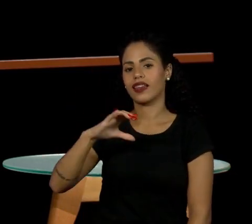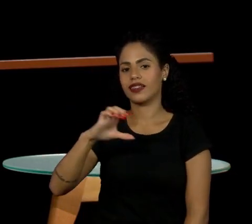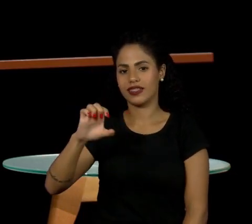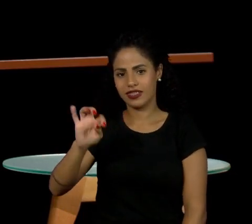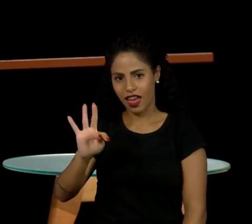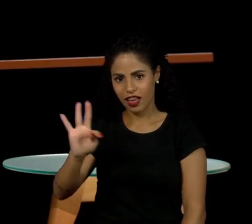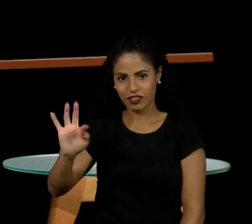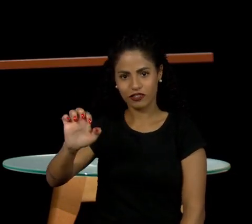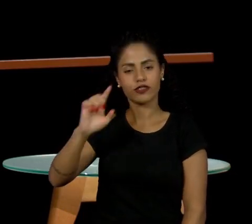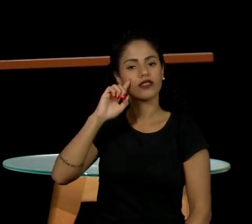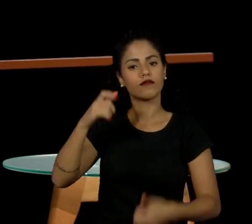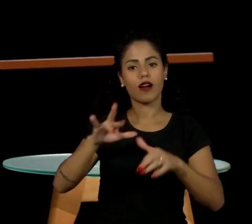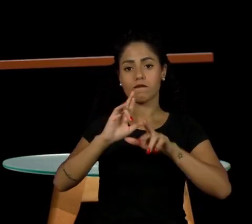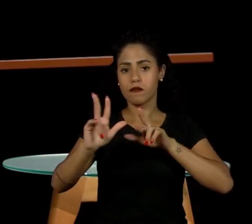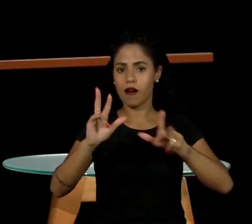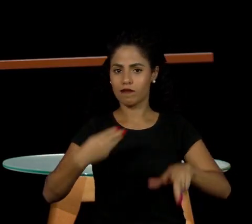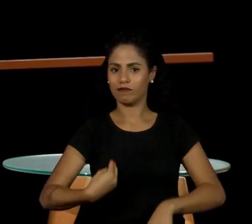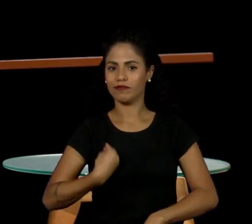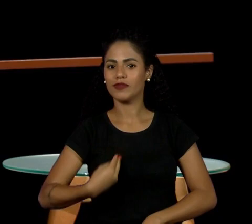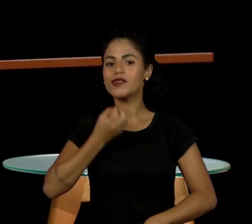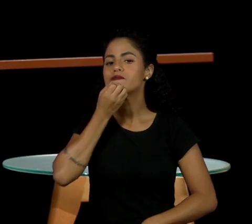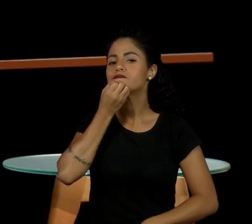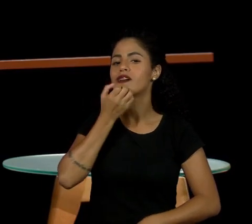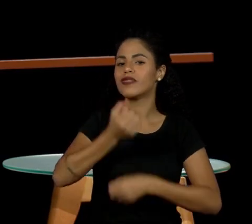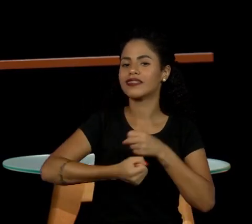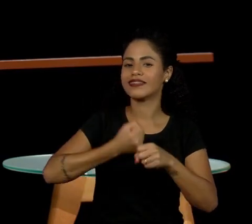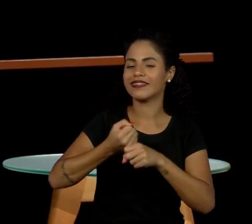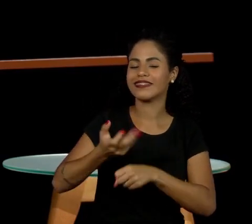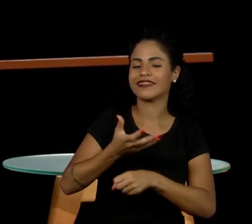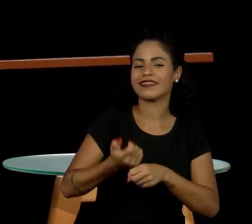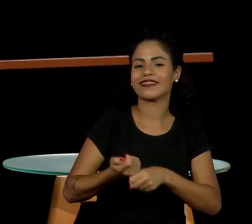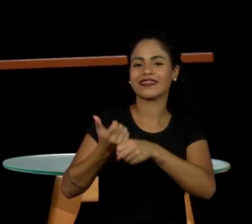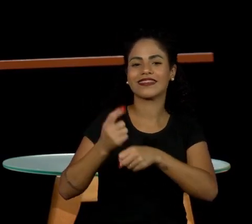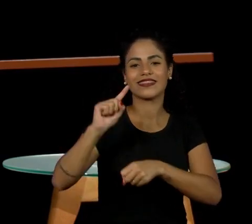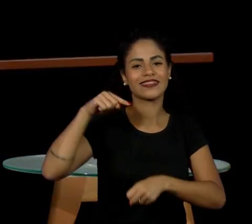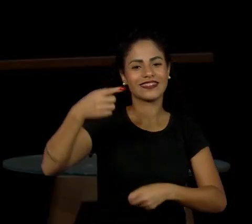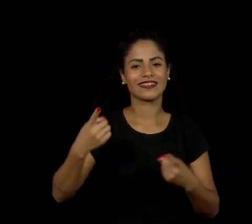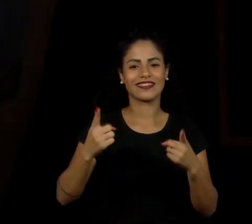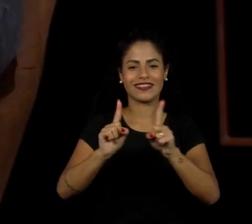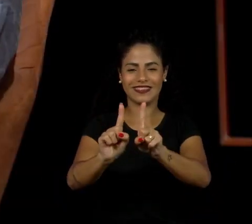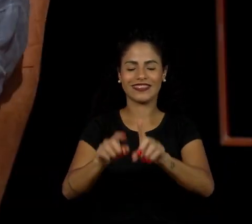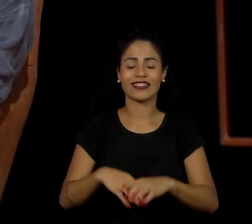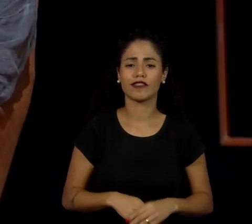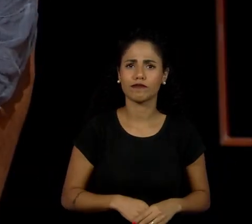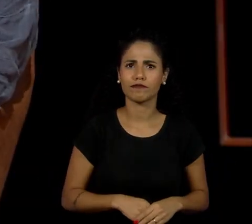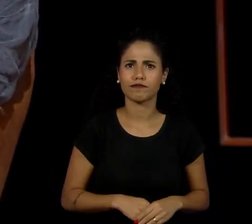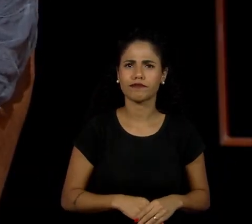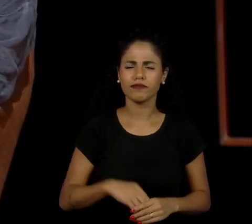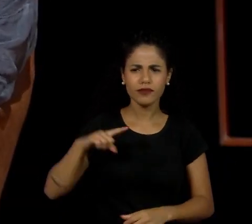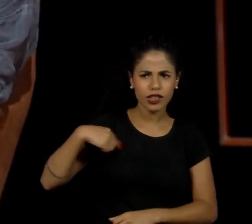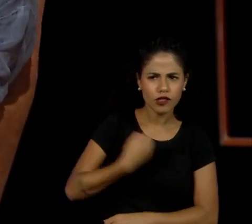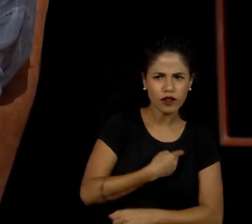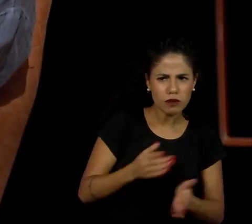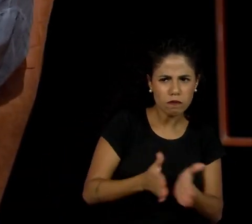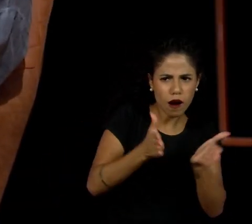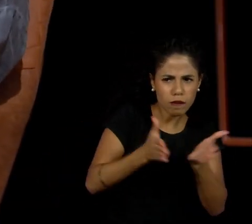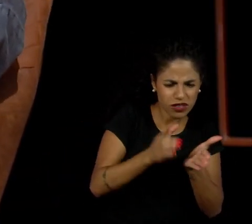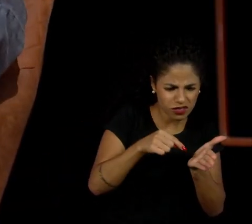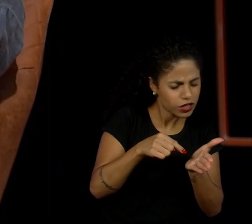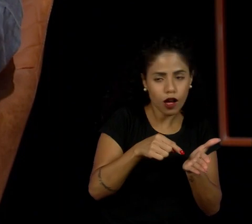momentos diferentes. Um bom ano para todos e até o próximo Persona. Estamos pobres